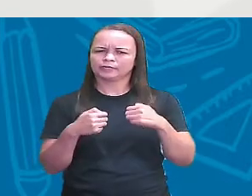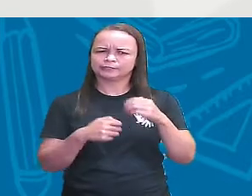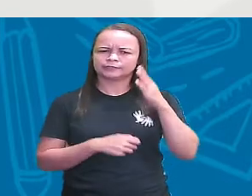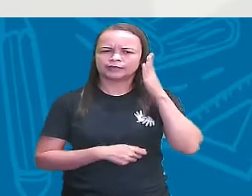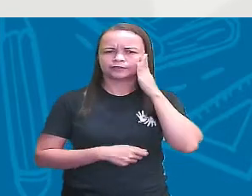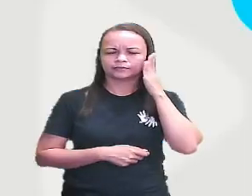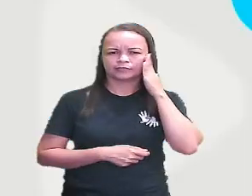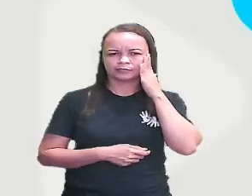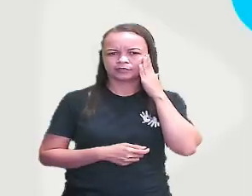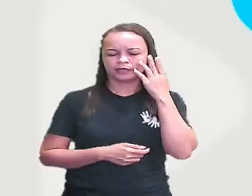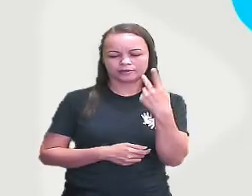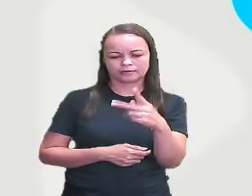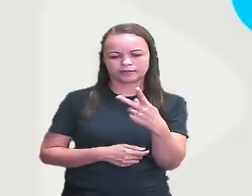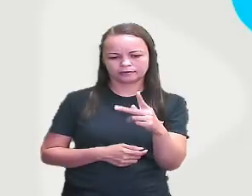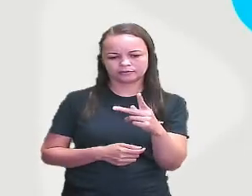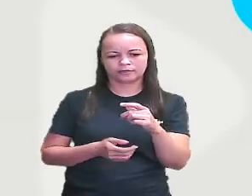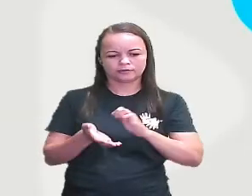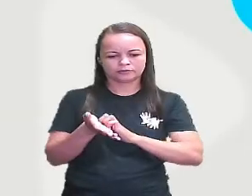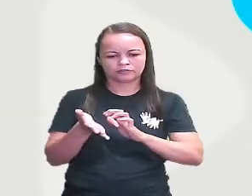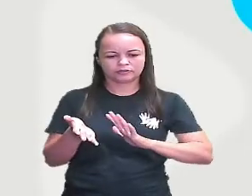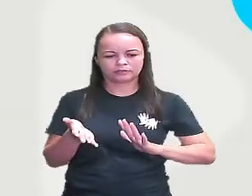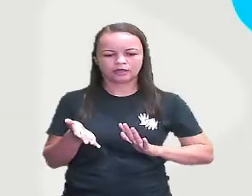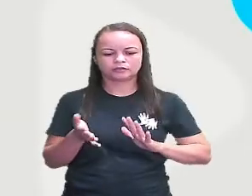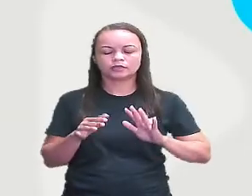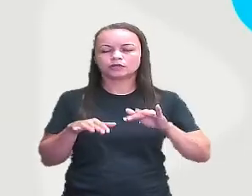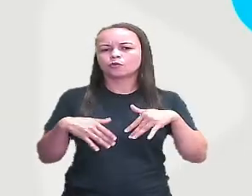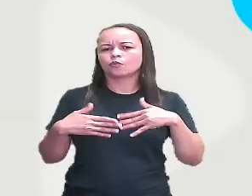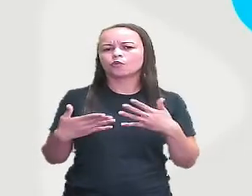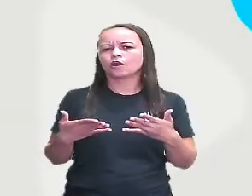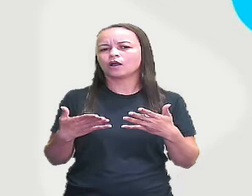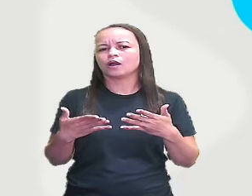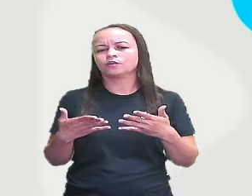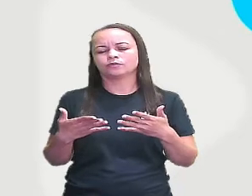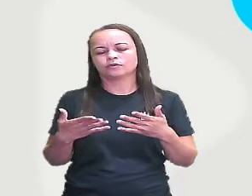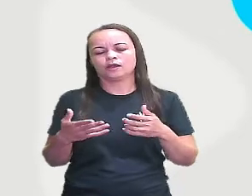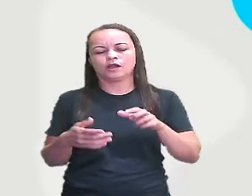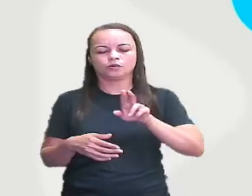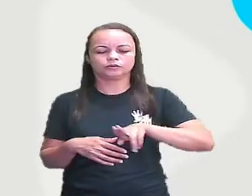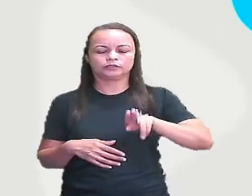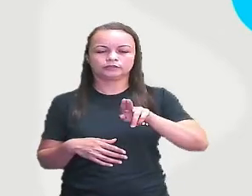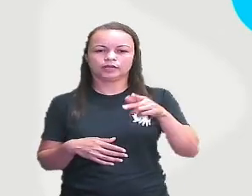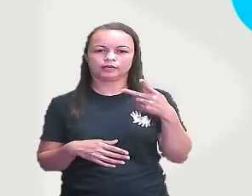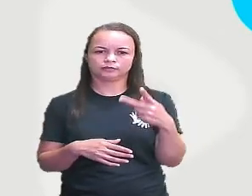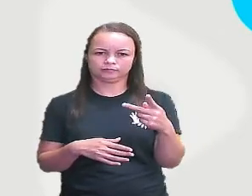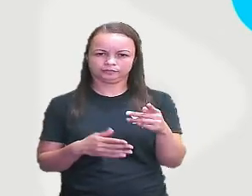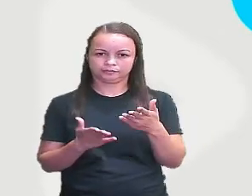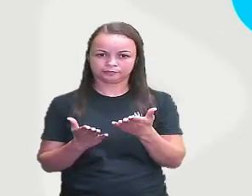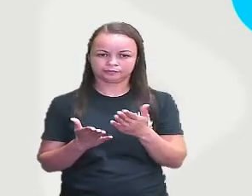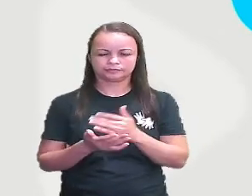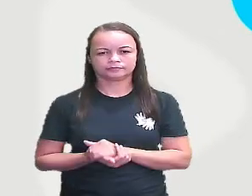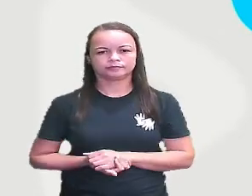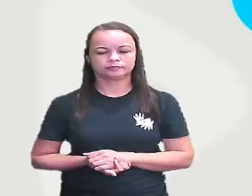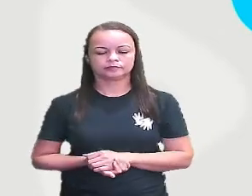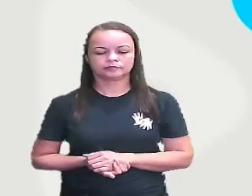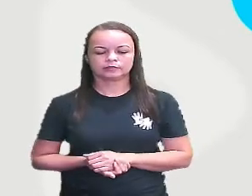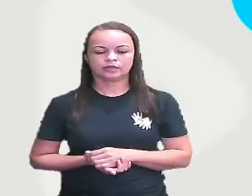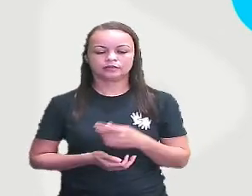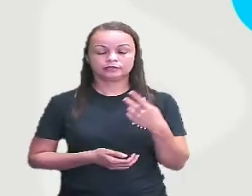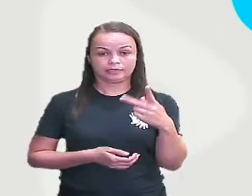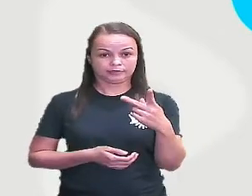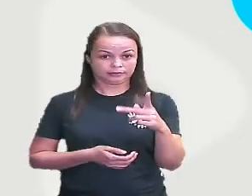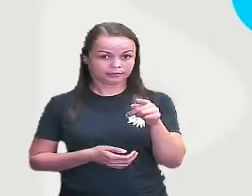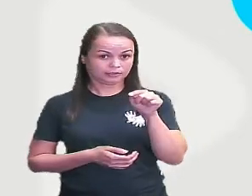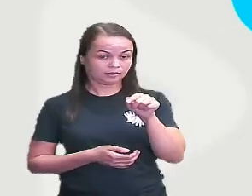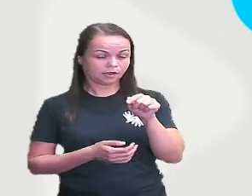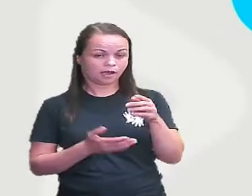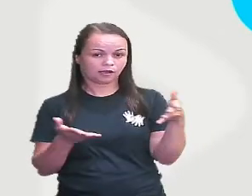saber na questão em que unidade de comprimento vem a questão. No caso aqui dessa questão